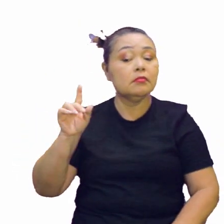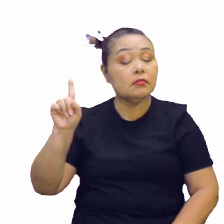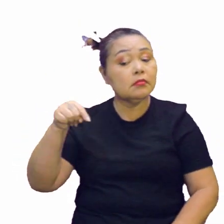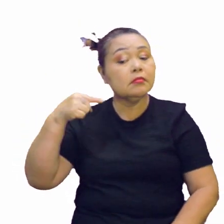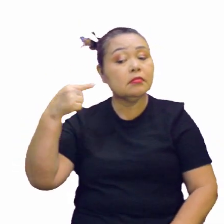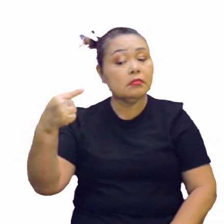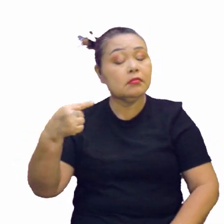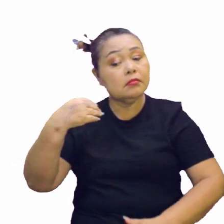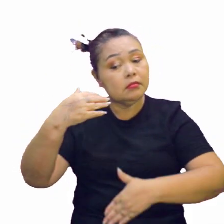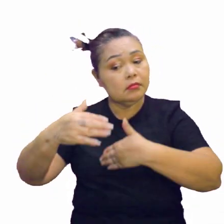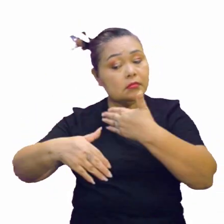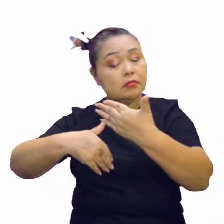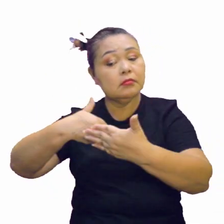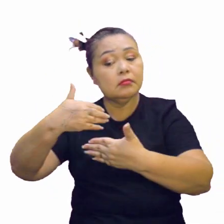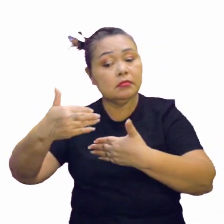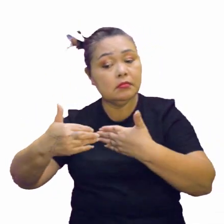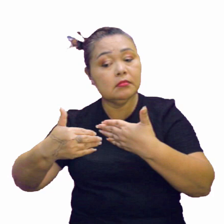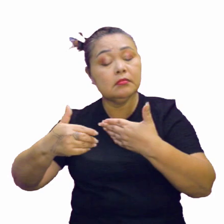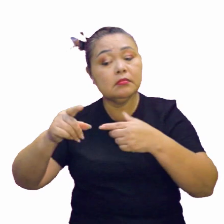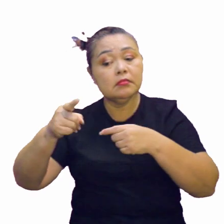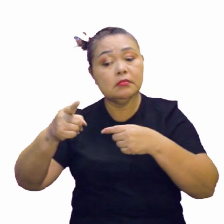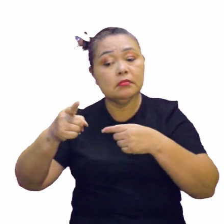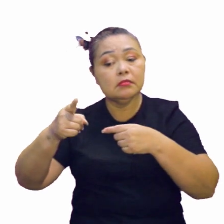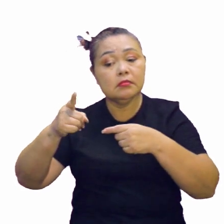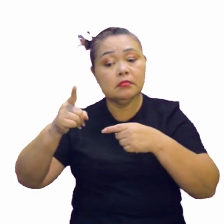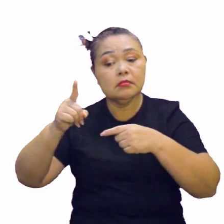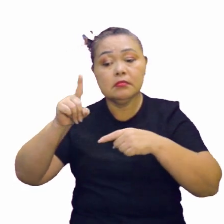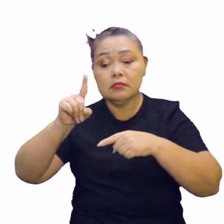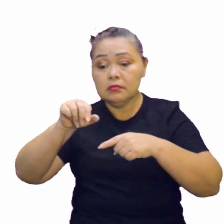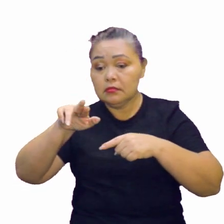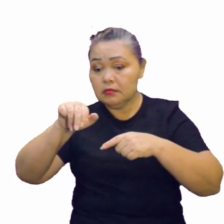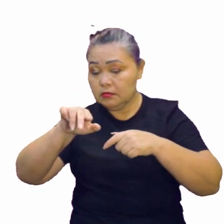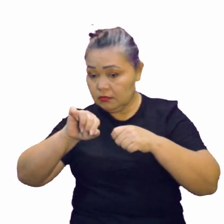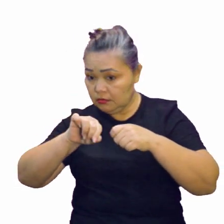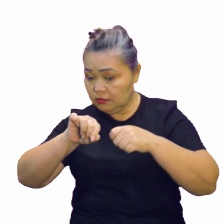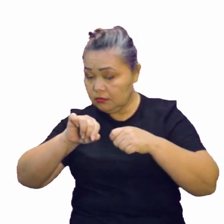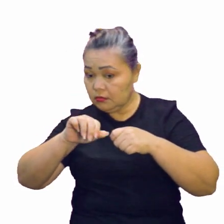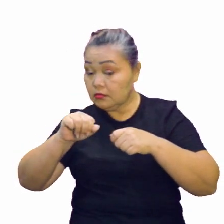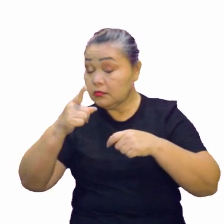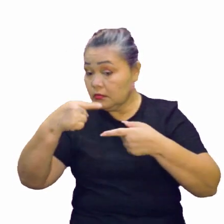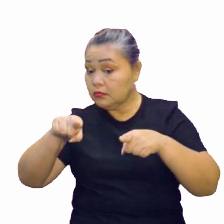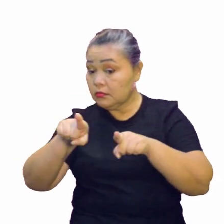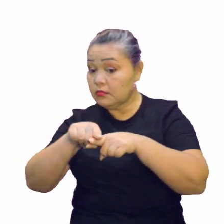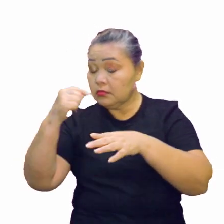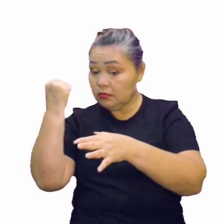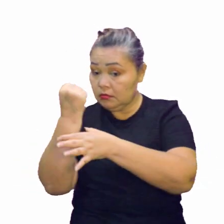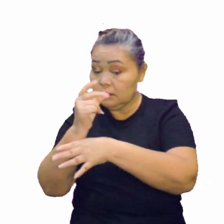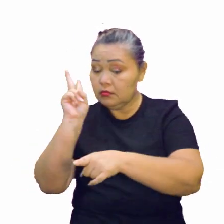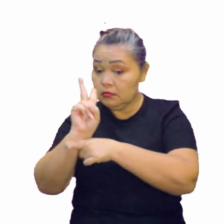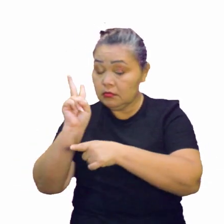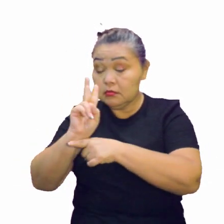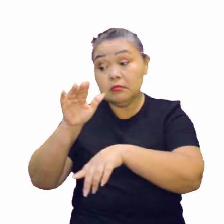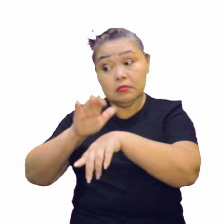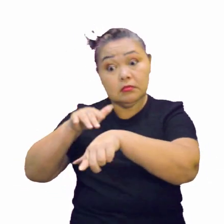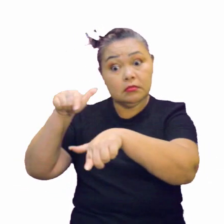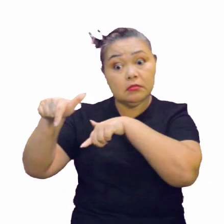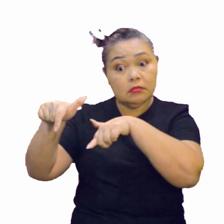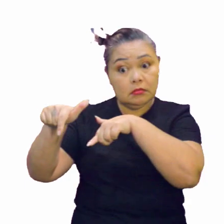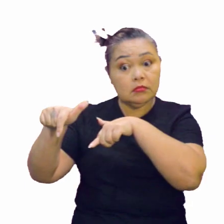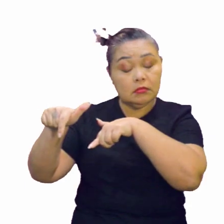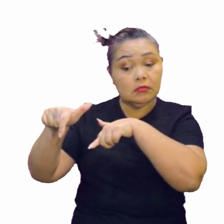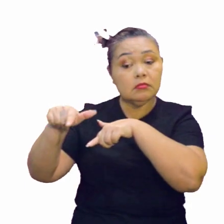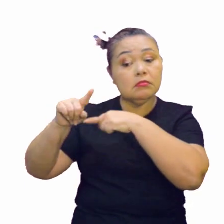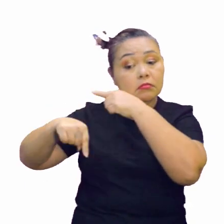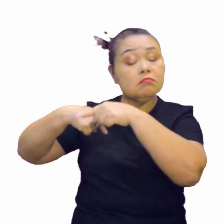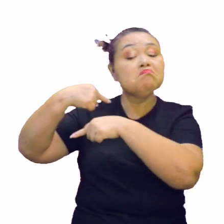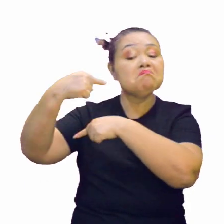de produção e também garante a manutenção da mão de obra, geração de